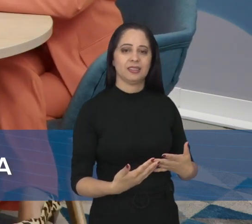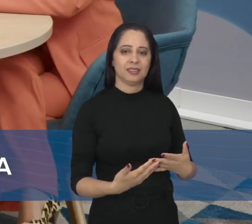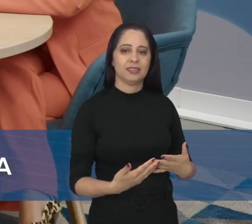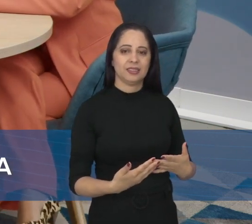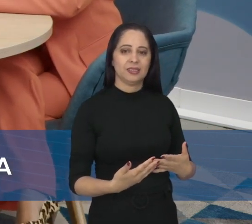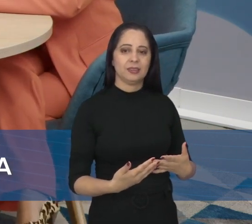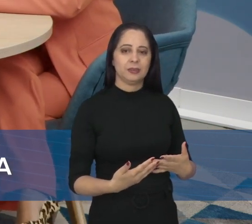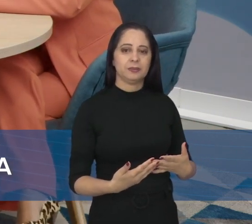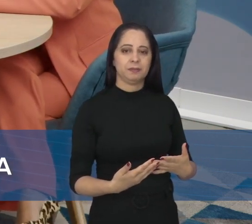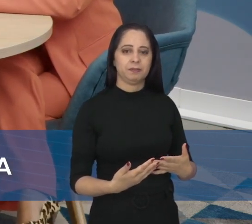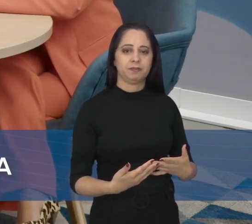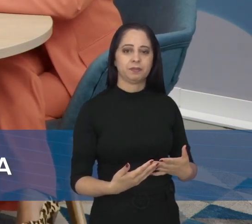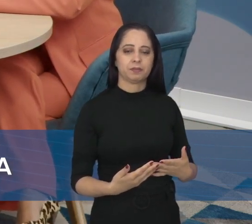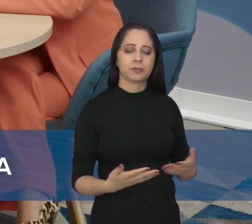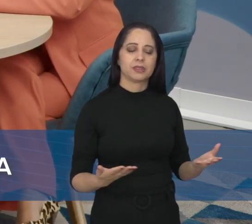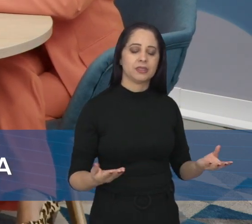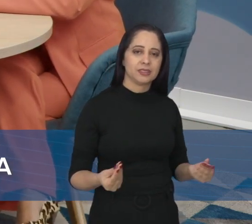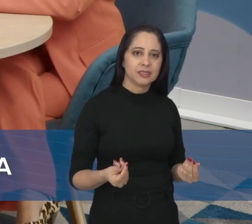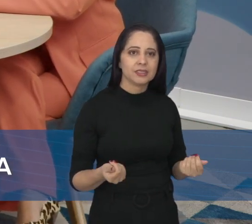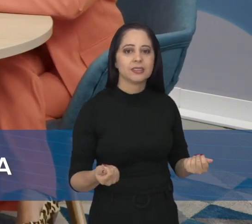Eu penso que